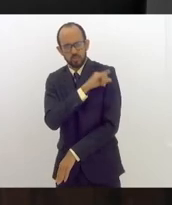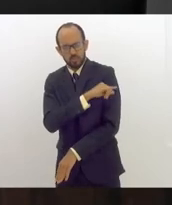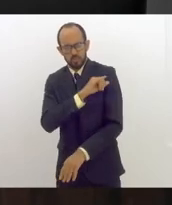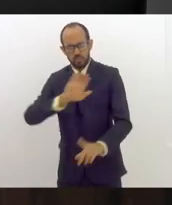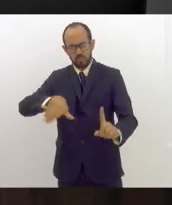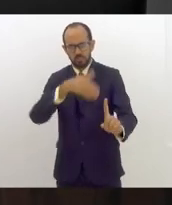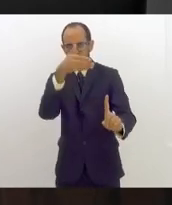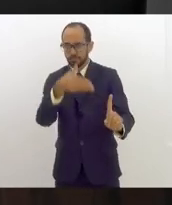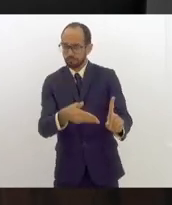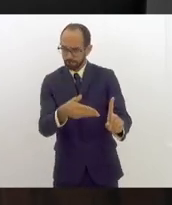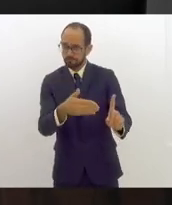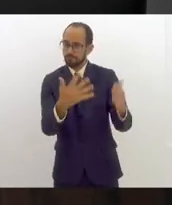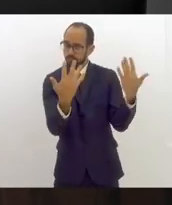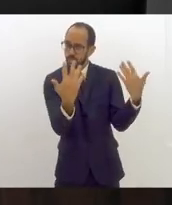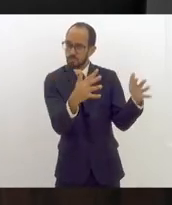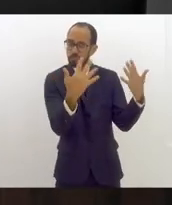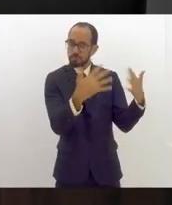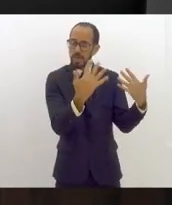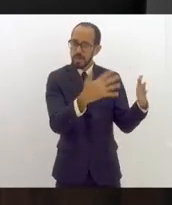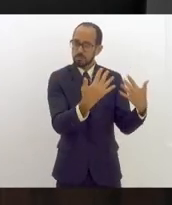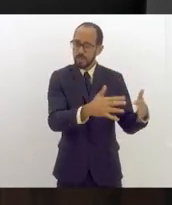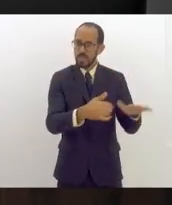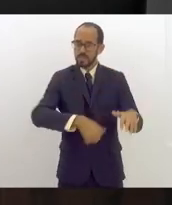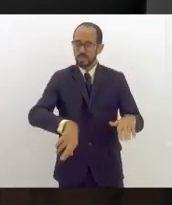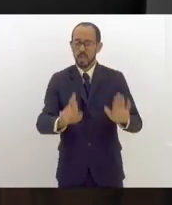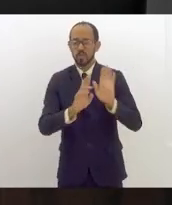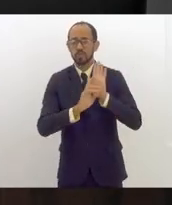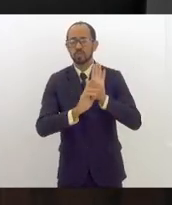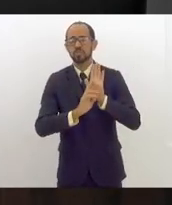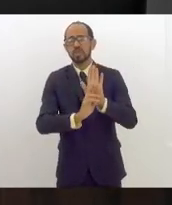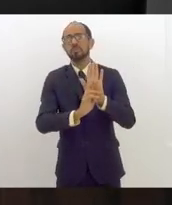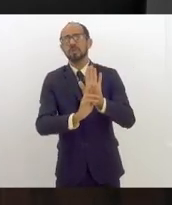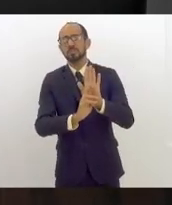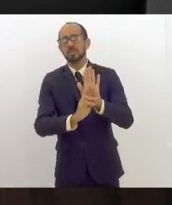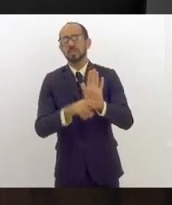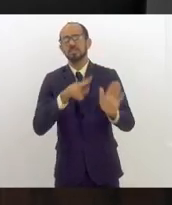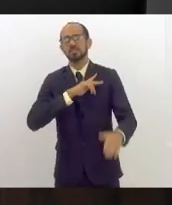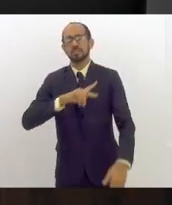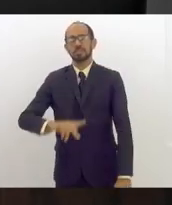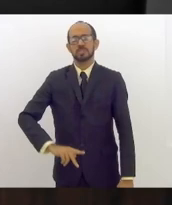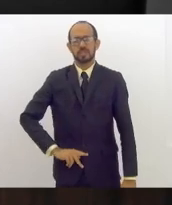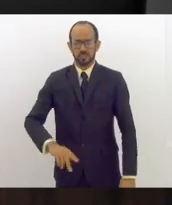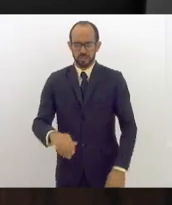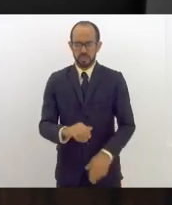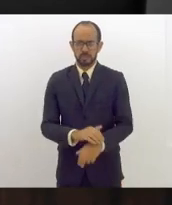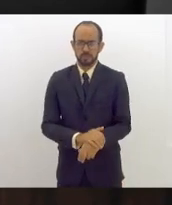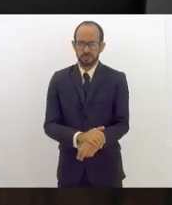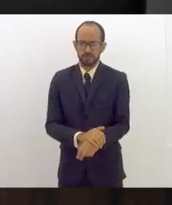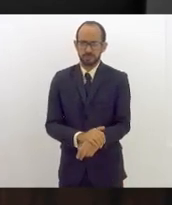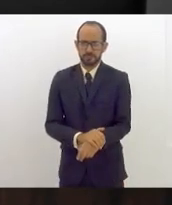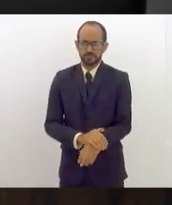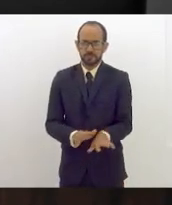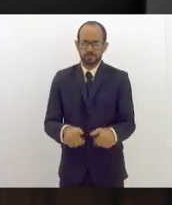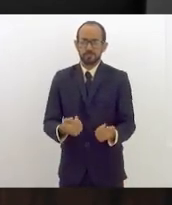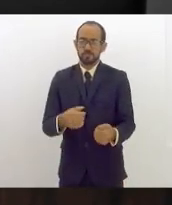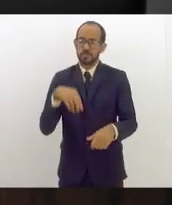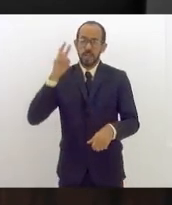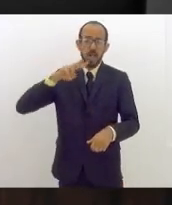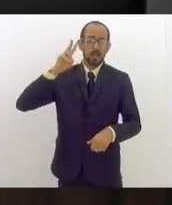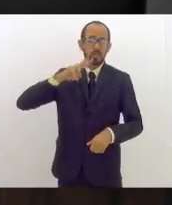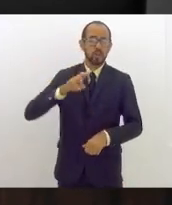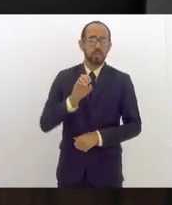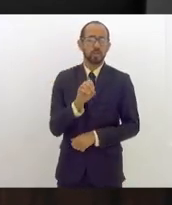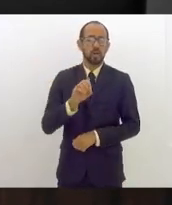homenagens em forma de emoções de aplausos aos seus respectivos Presidente a história da OAB é também a história da luta